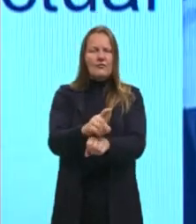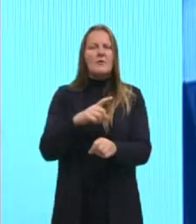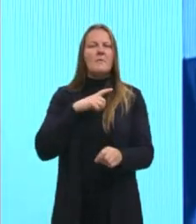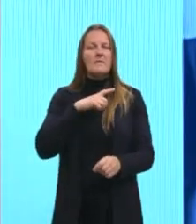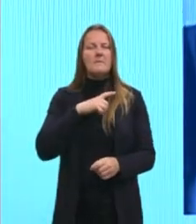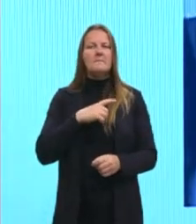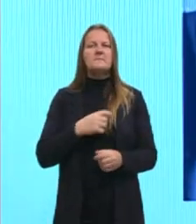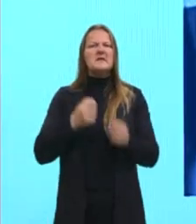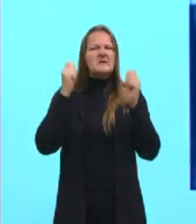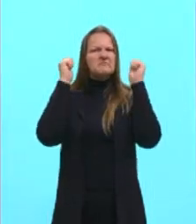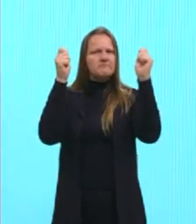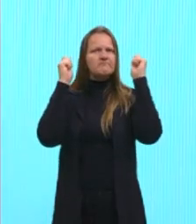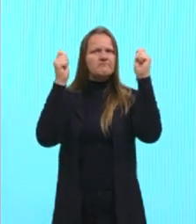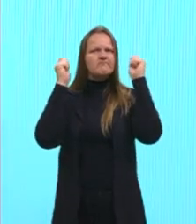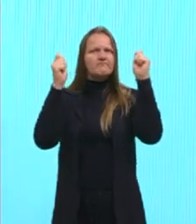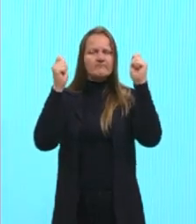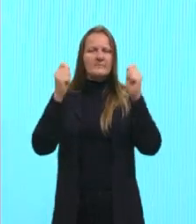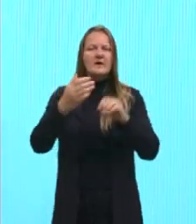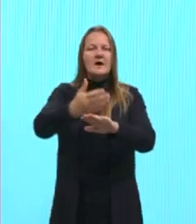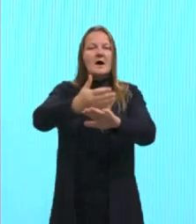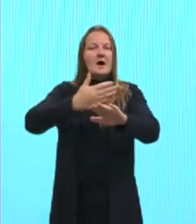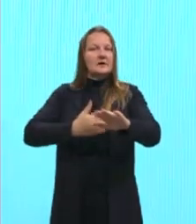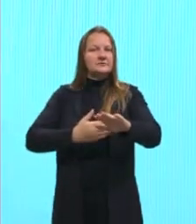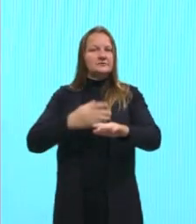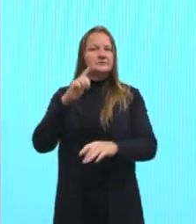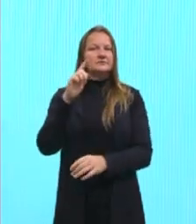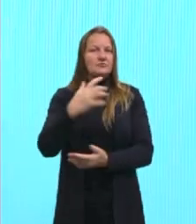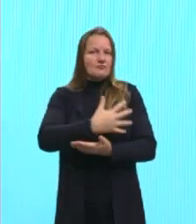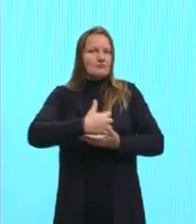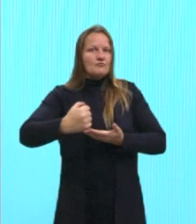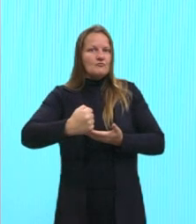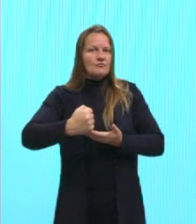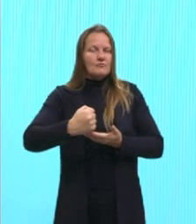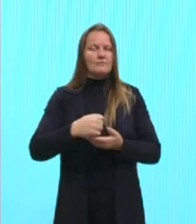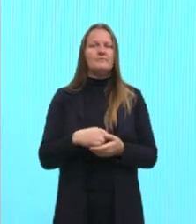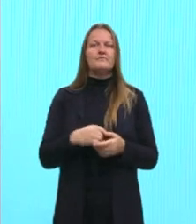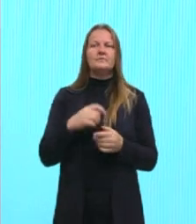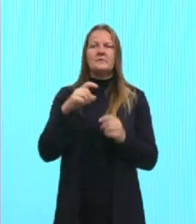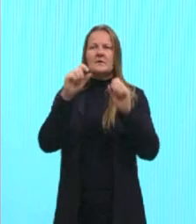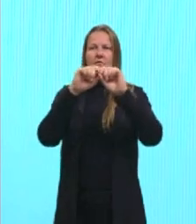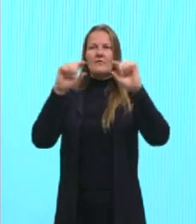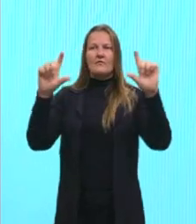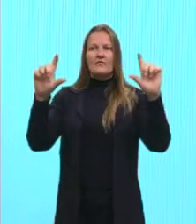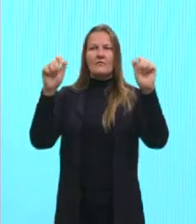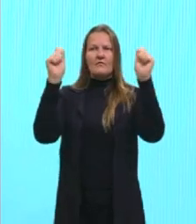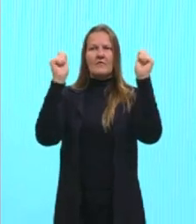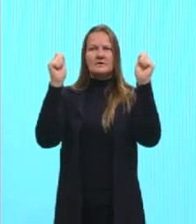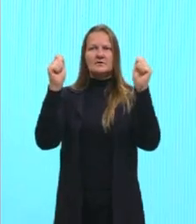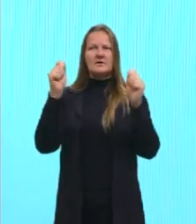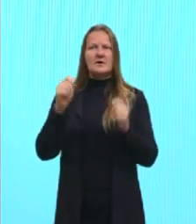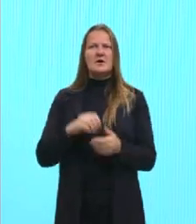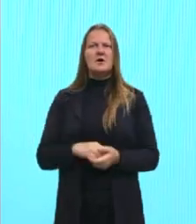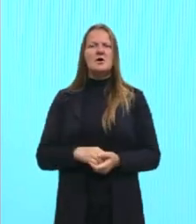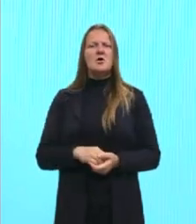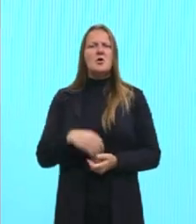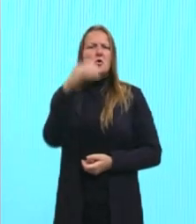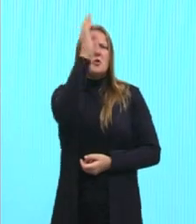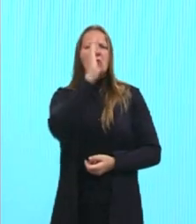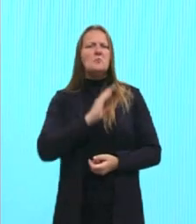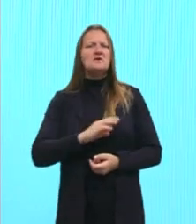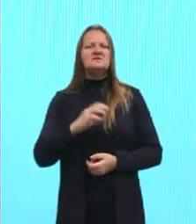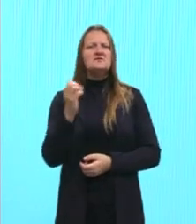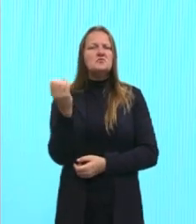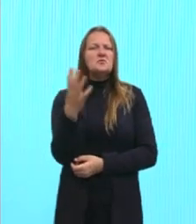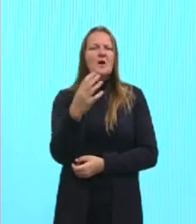dos protestos que eram feitos antes do golpe né E aí uma faixa dizendo o Brasil não será uma nova